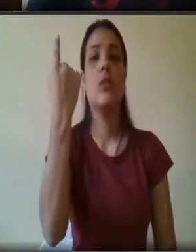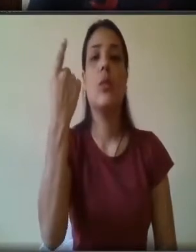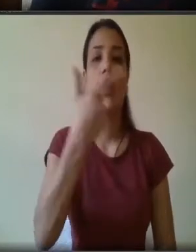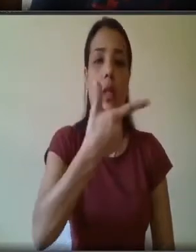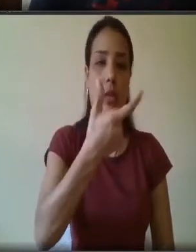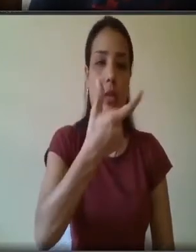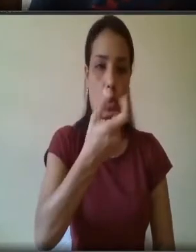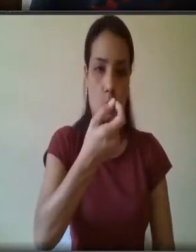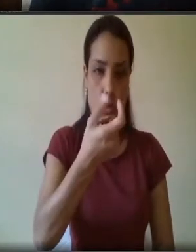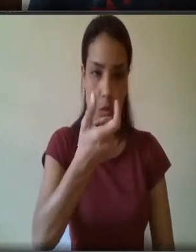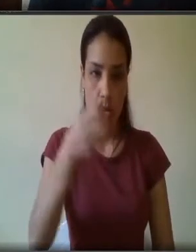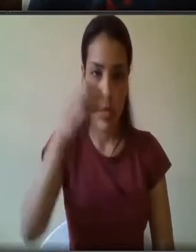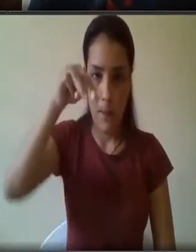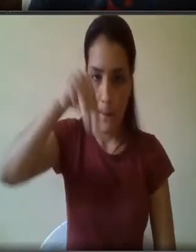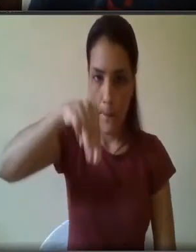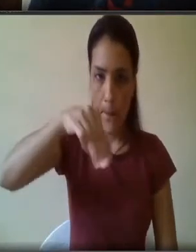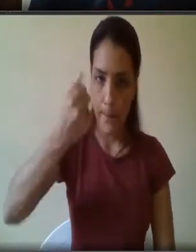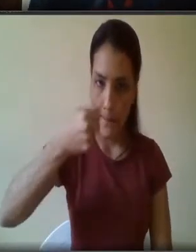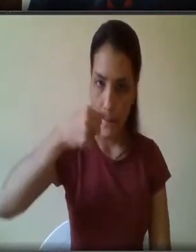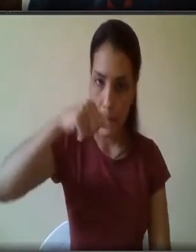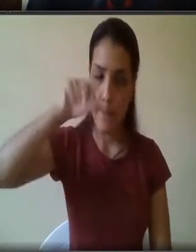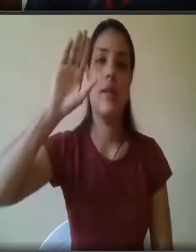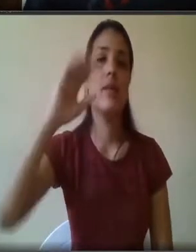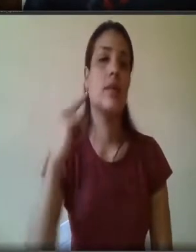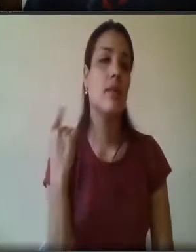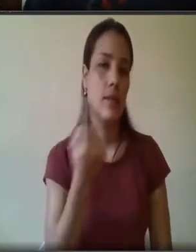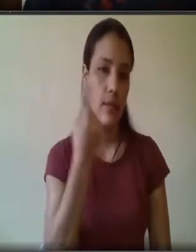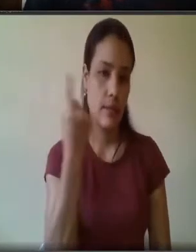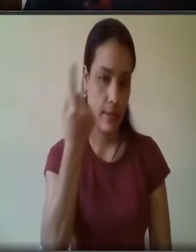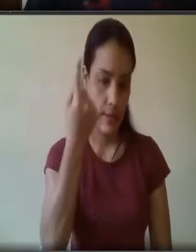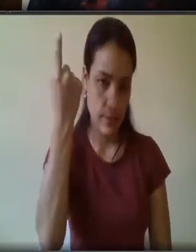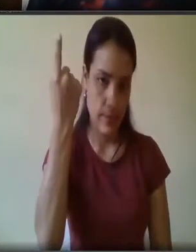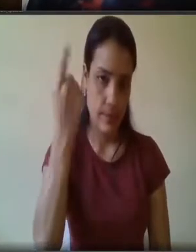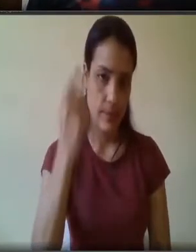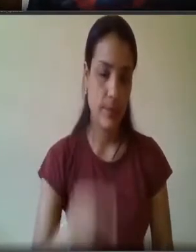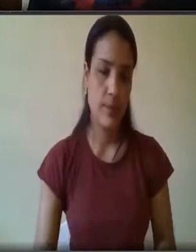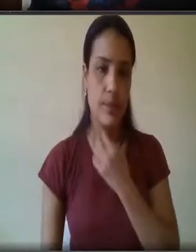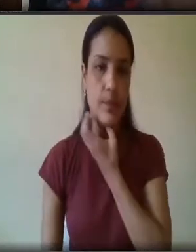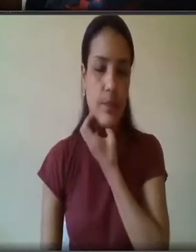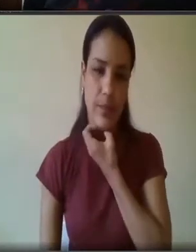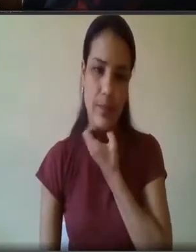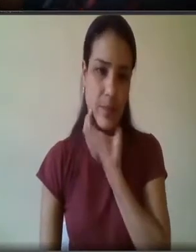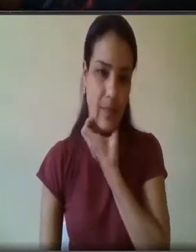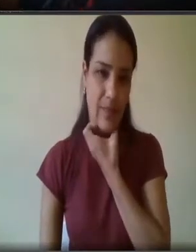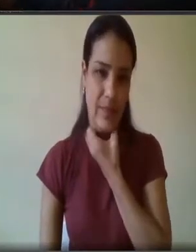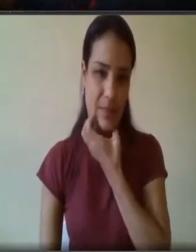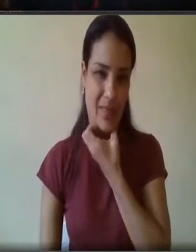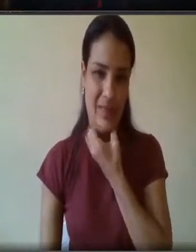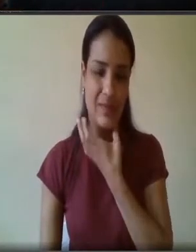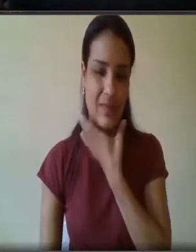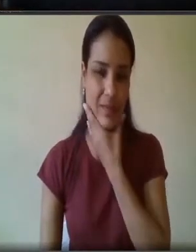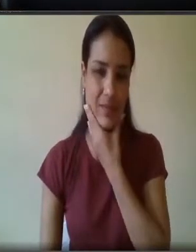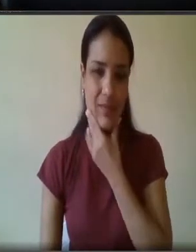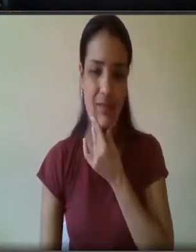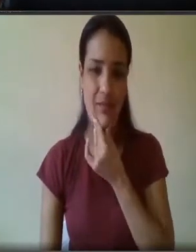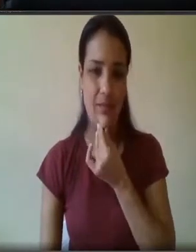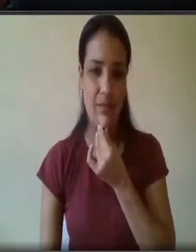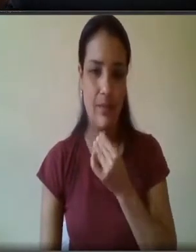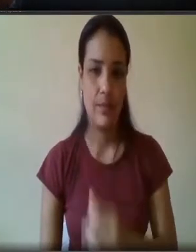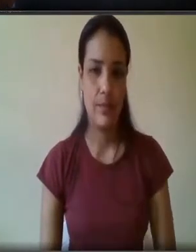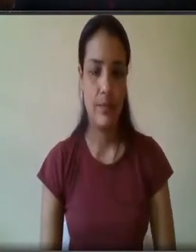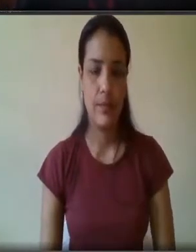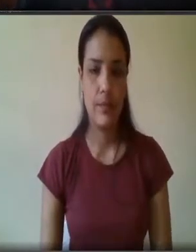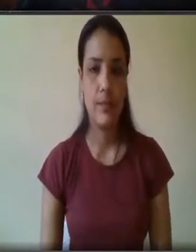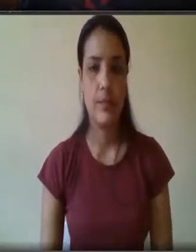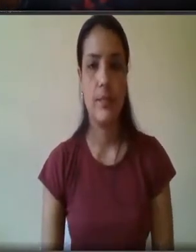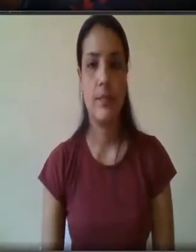Por isso que vocês estão vendo aqui, superfícies onde predomina processo de erosão. E naquela imagem anterior, faltou falar de